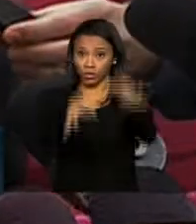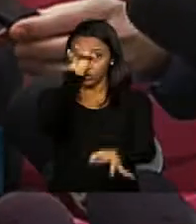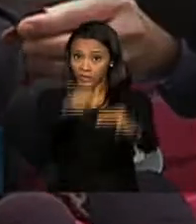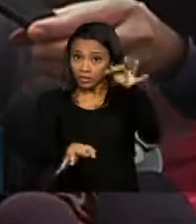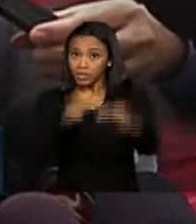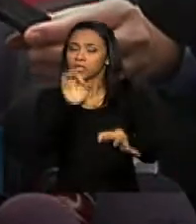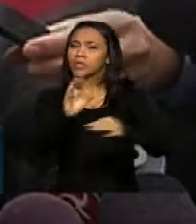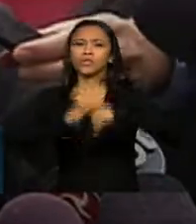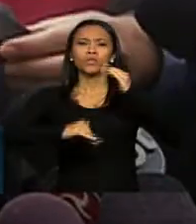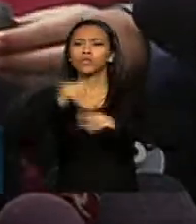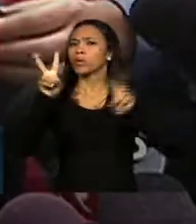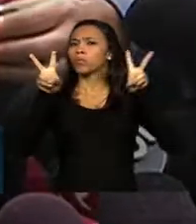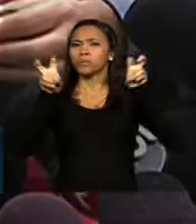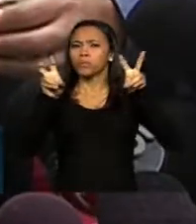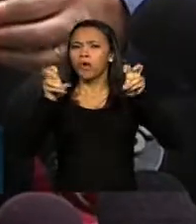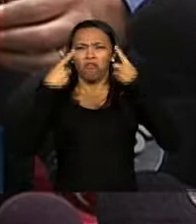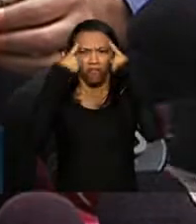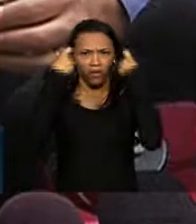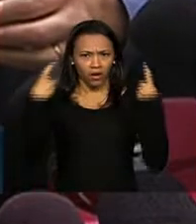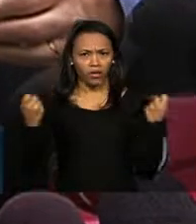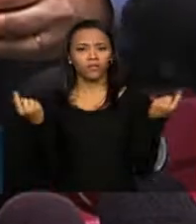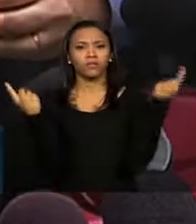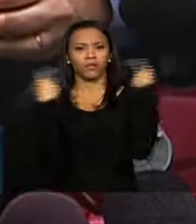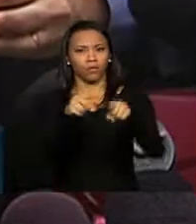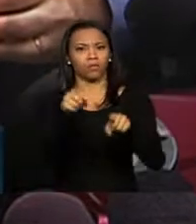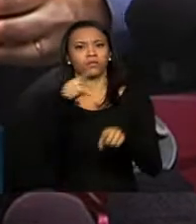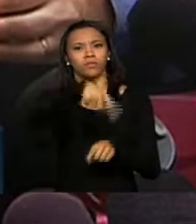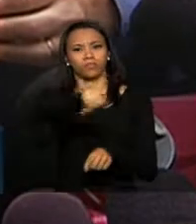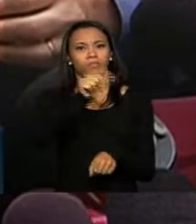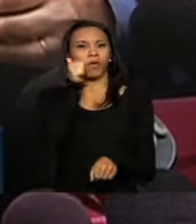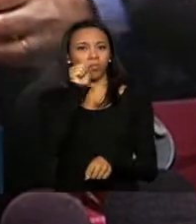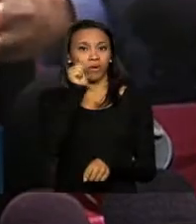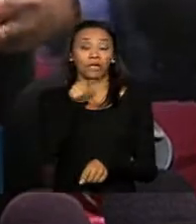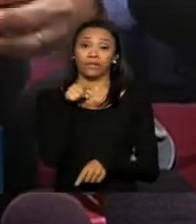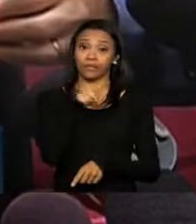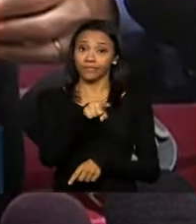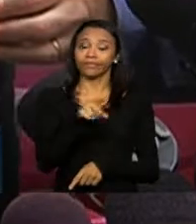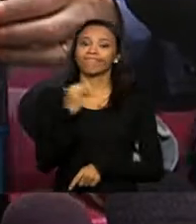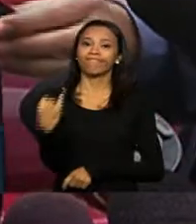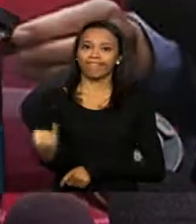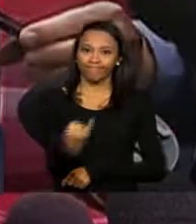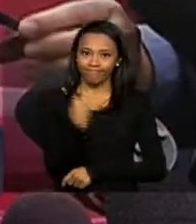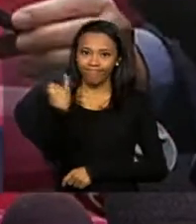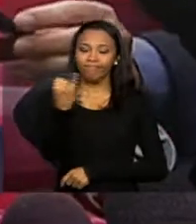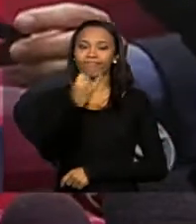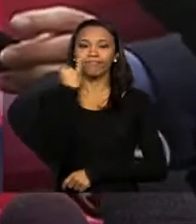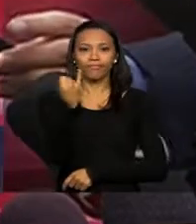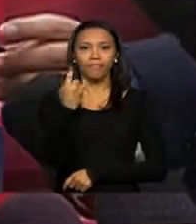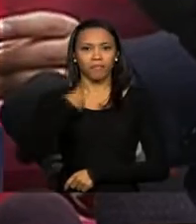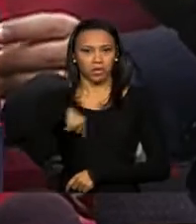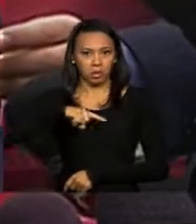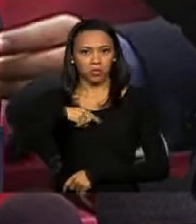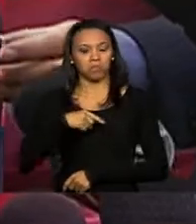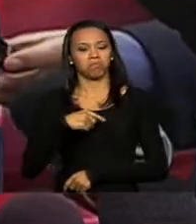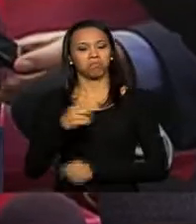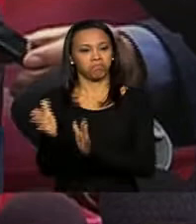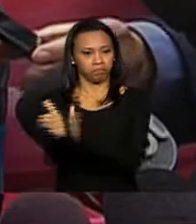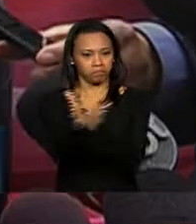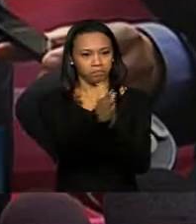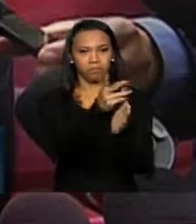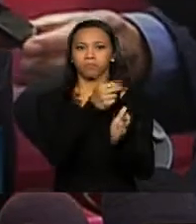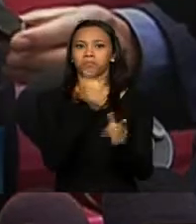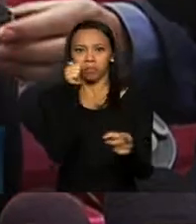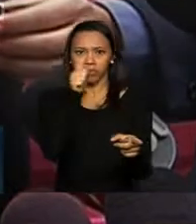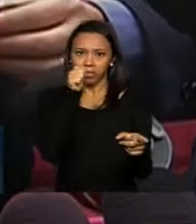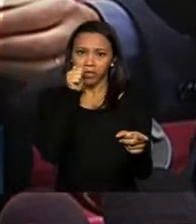violência contra a mulher acho que é um Marco importante para a o reconhecimento da mulher e nos